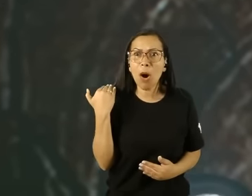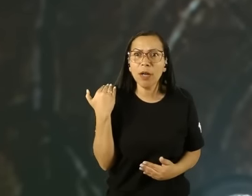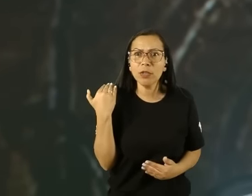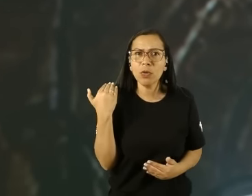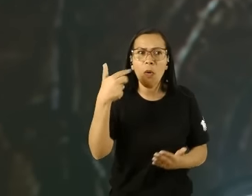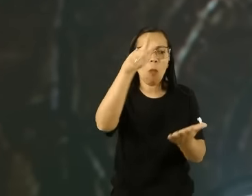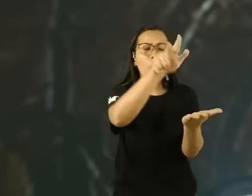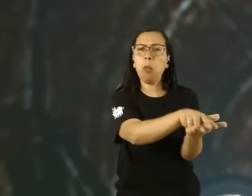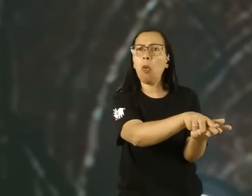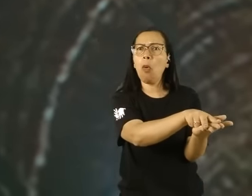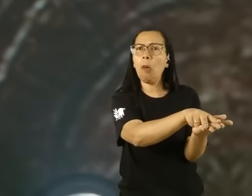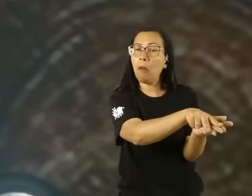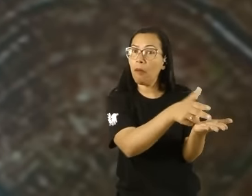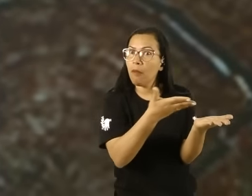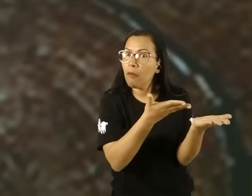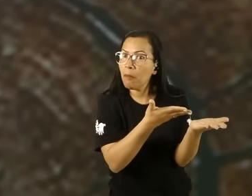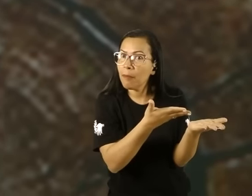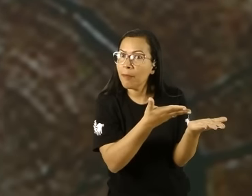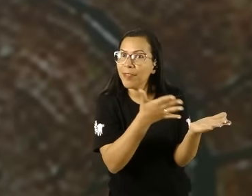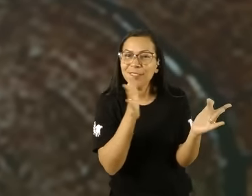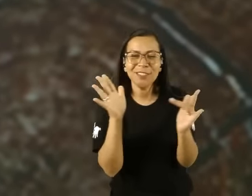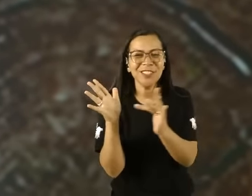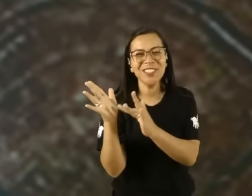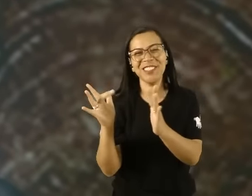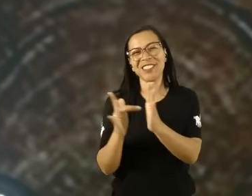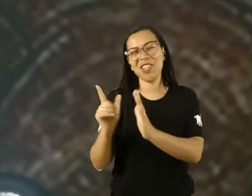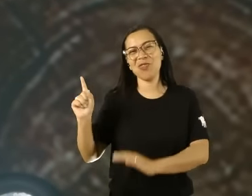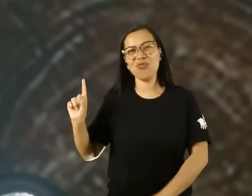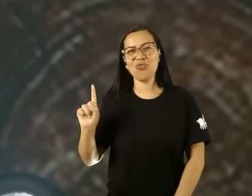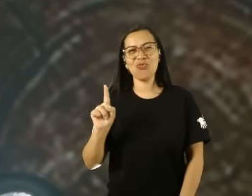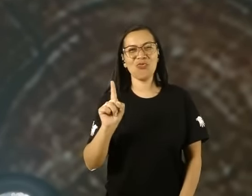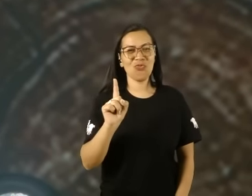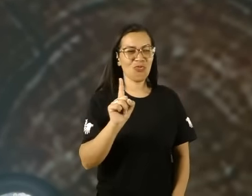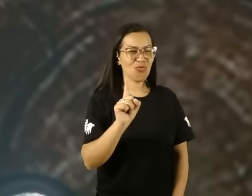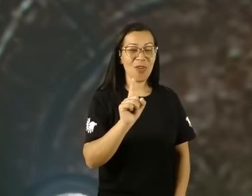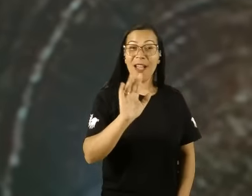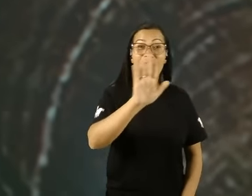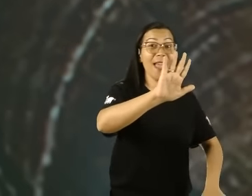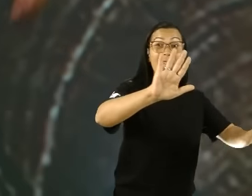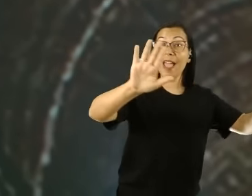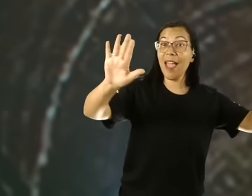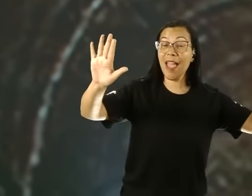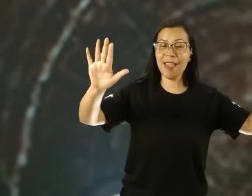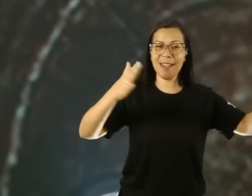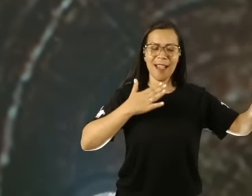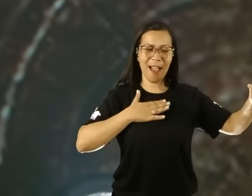lá, gente, havia uma multidão, gente para todo lado, apertando Jesus, de repente Jesus diz, quem me